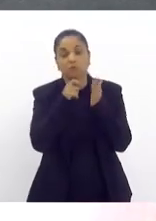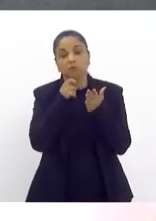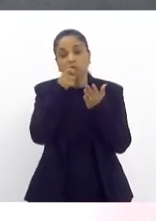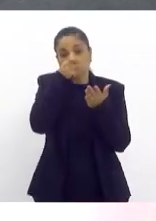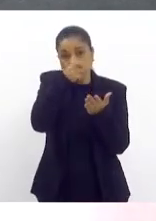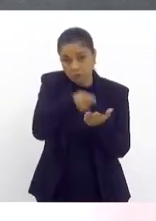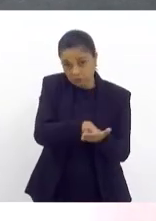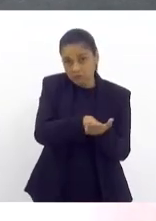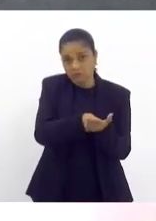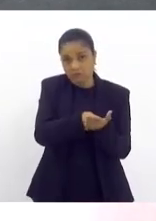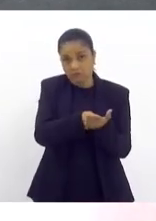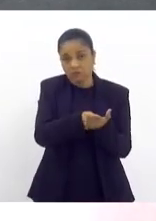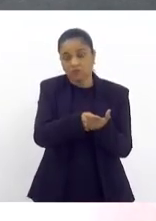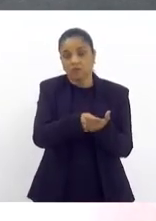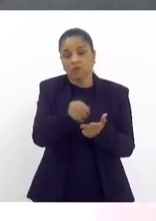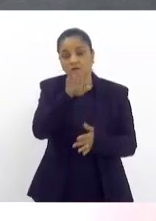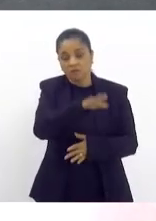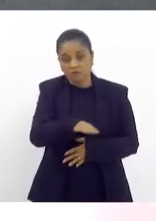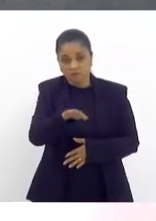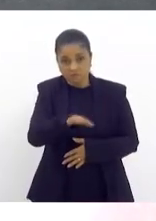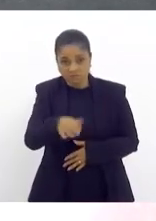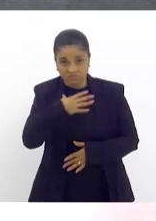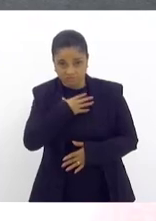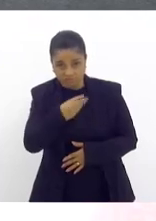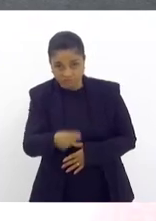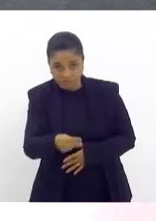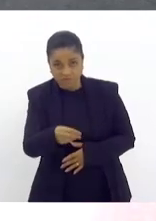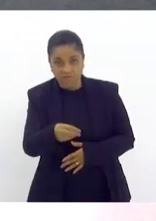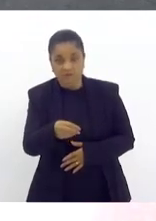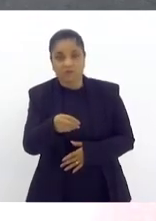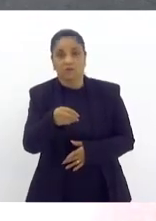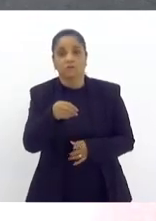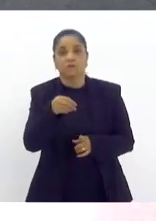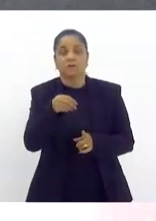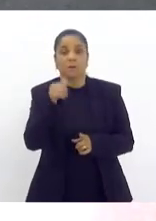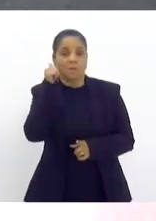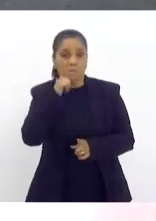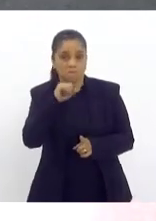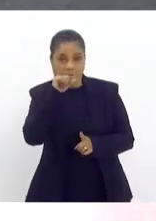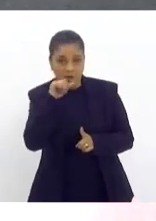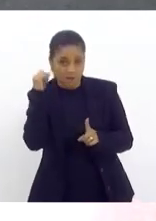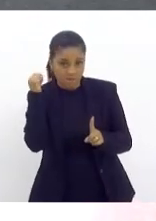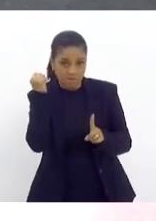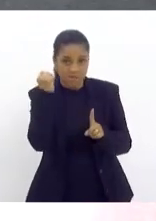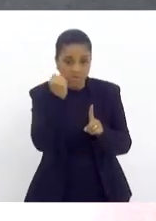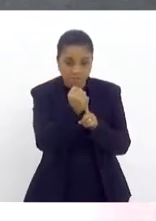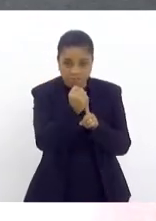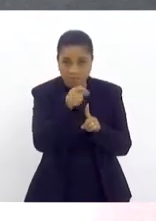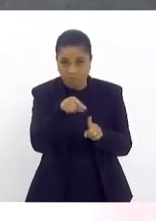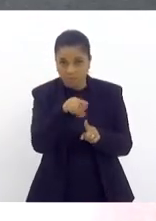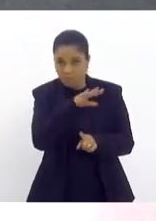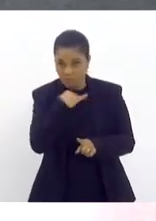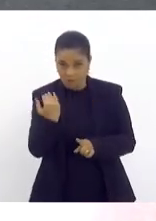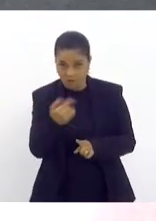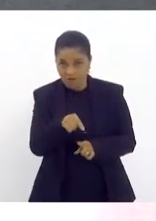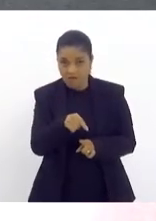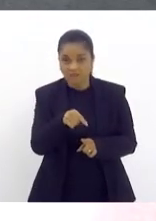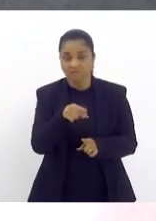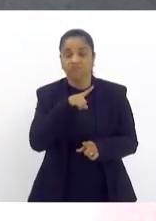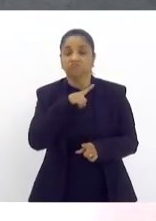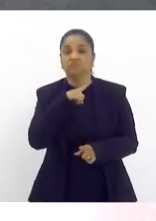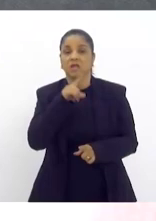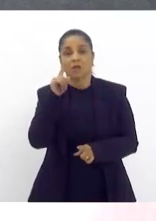que esses órfãos e abrigados e egressos de orfanatos e instituições coletivas tenham aí